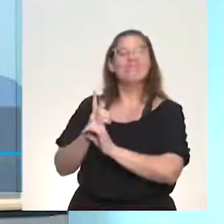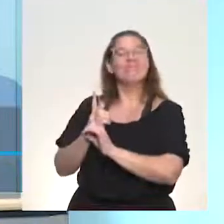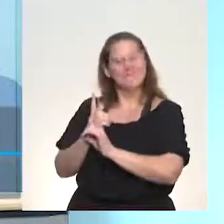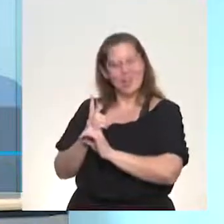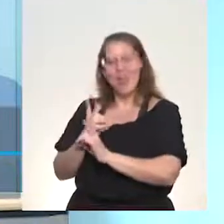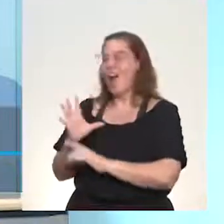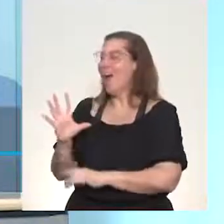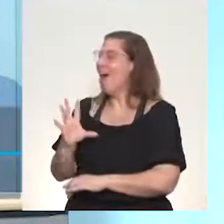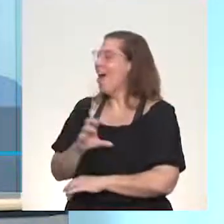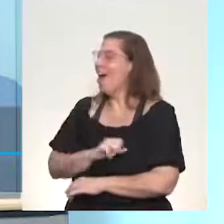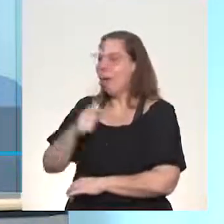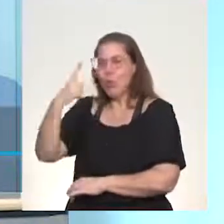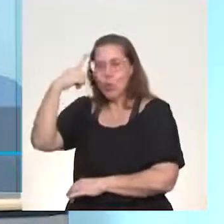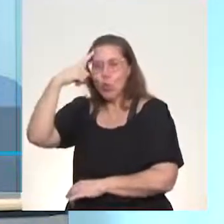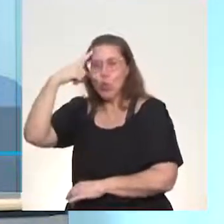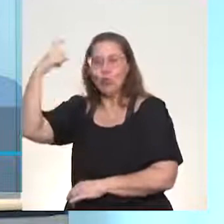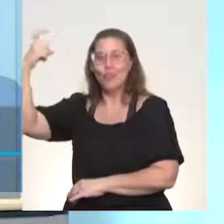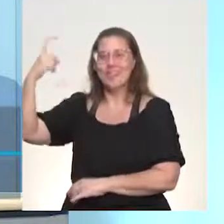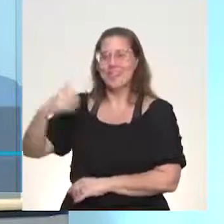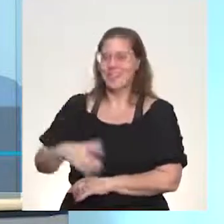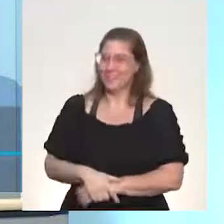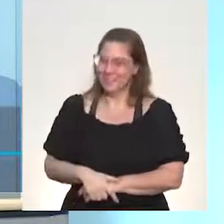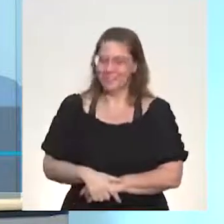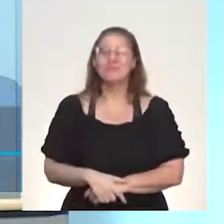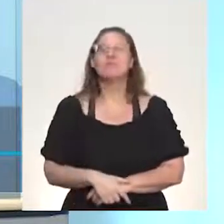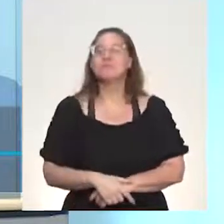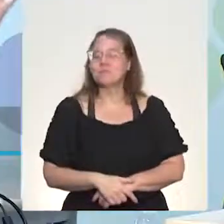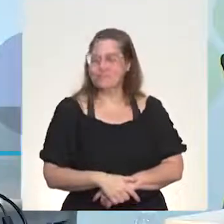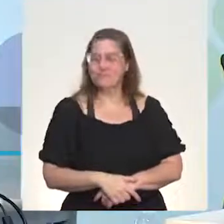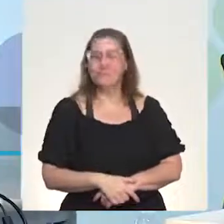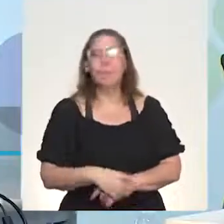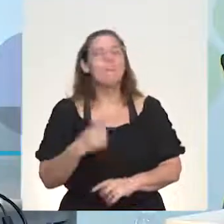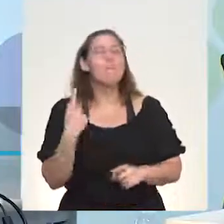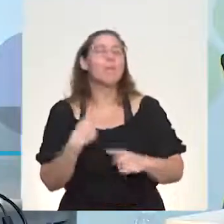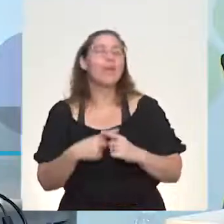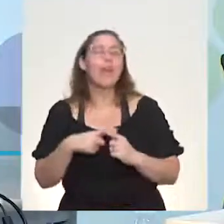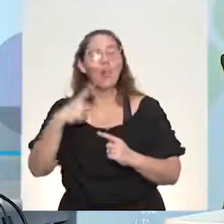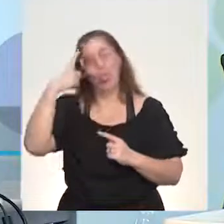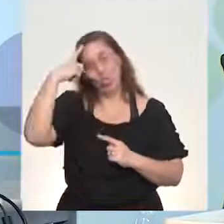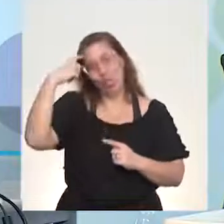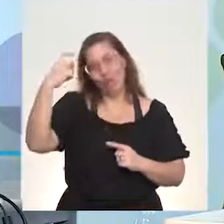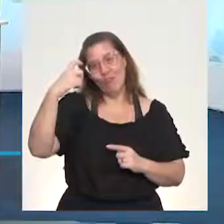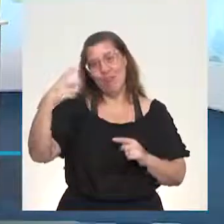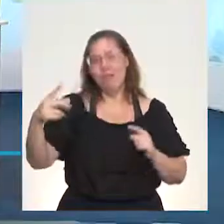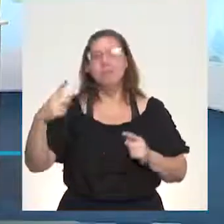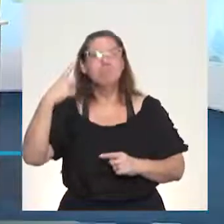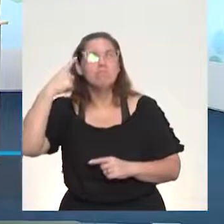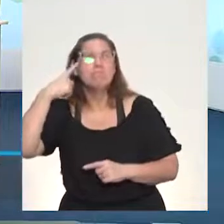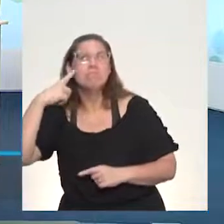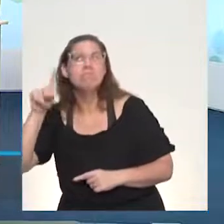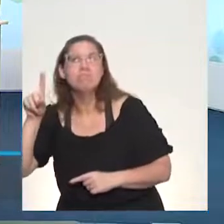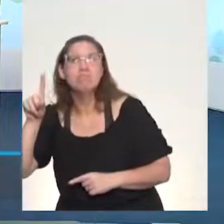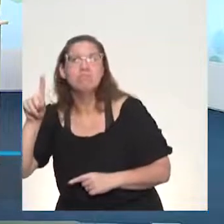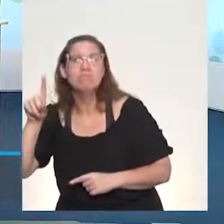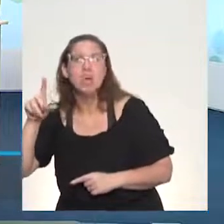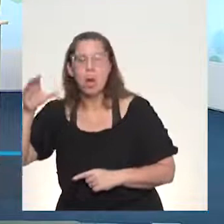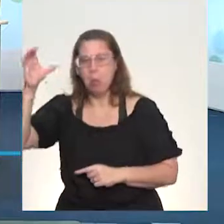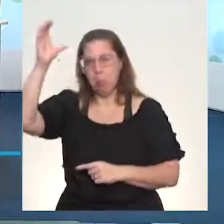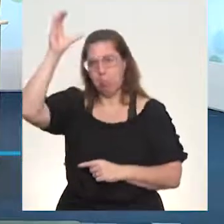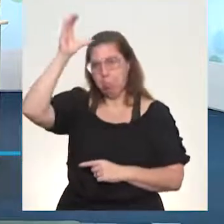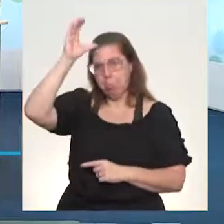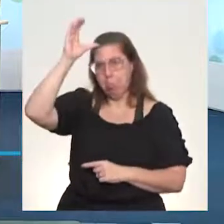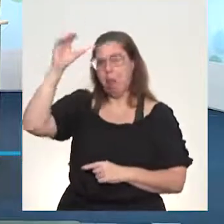a dúvida. Eu gosto mais da dúvida do que da certeza. Que a dúvida é a filosofia, não é? Exatamente. Duvidar é o amor refletir ao